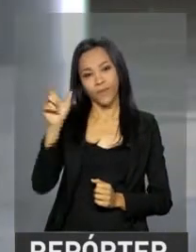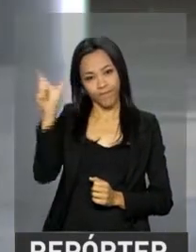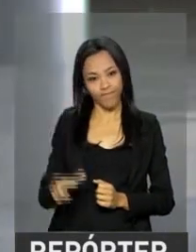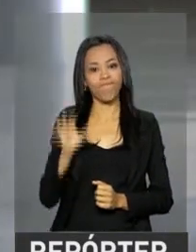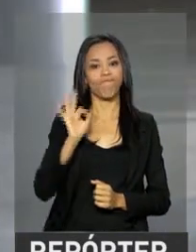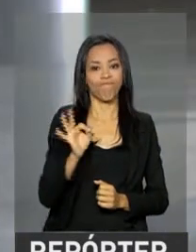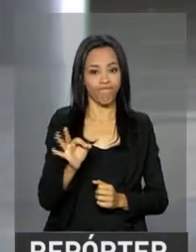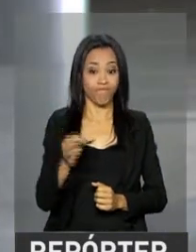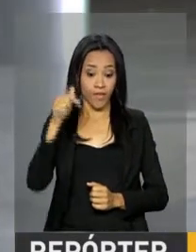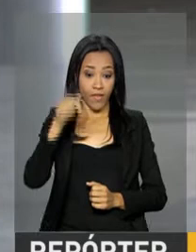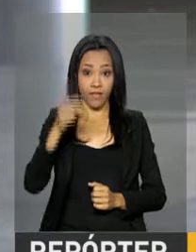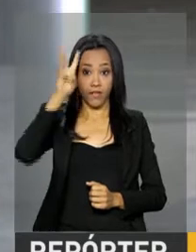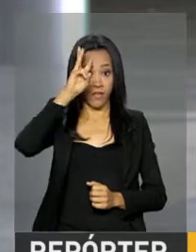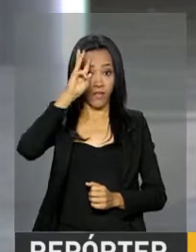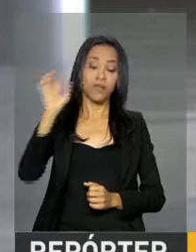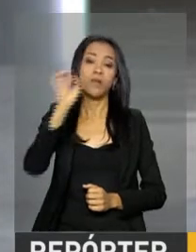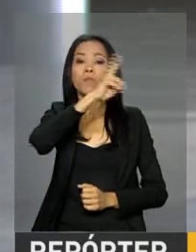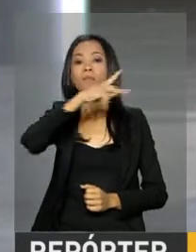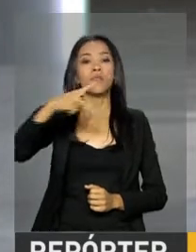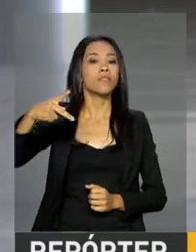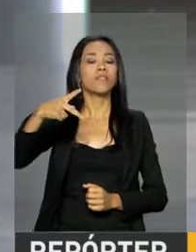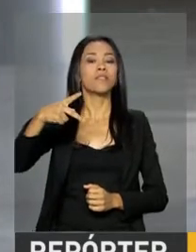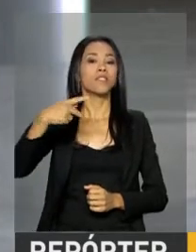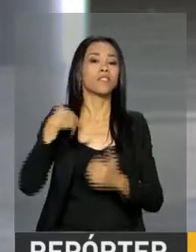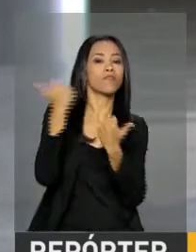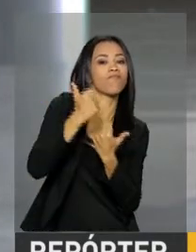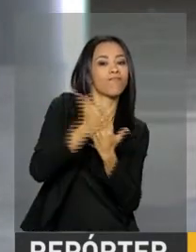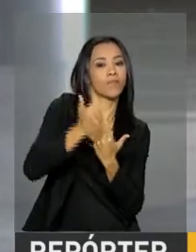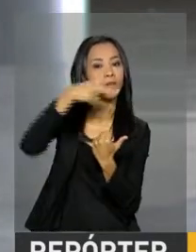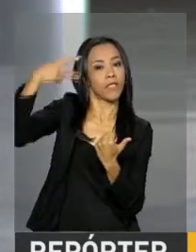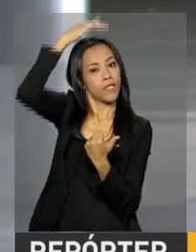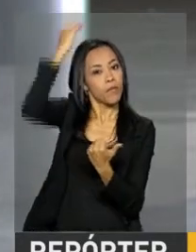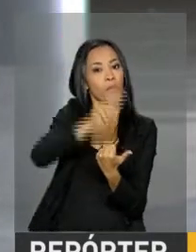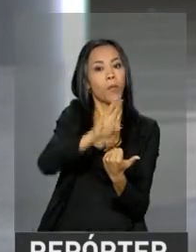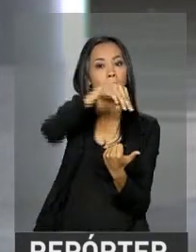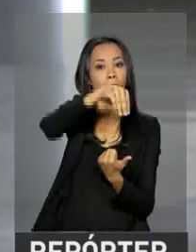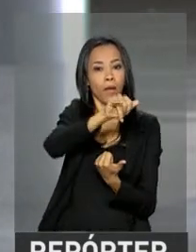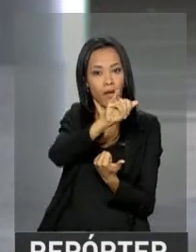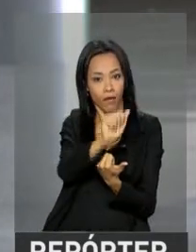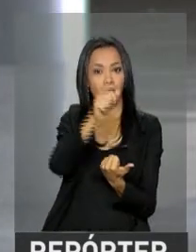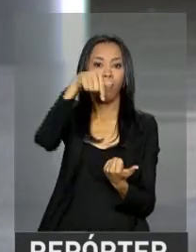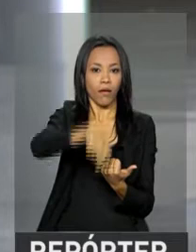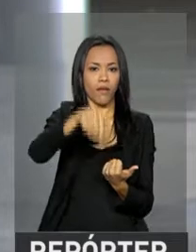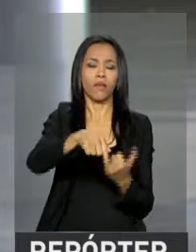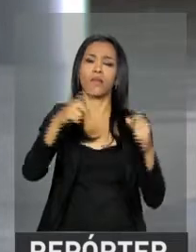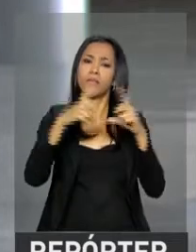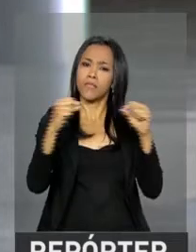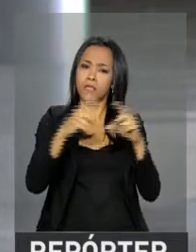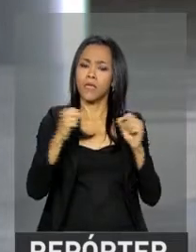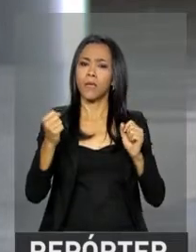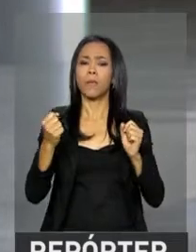mesmo olha nesta terça feira o presidente em exercício rodrigo maia e participa ao meio dia aqui em brasília de missa em memória